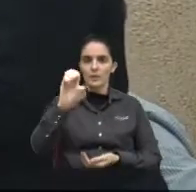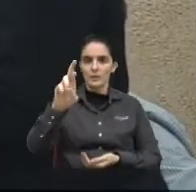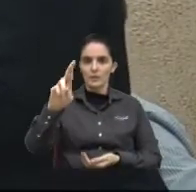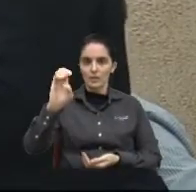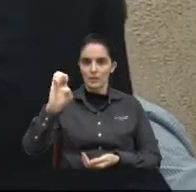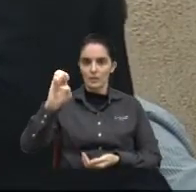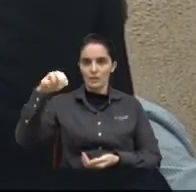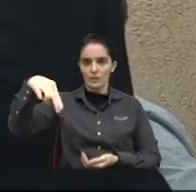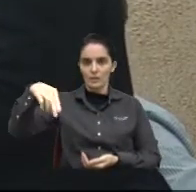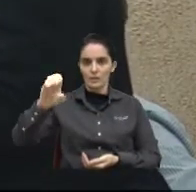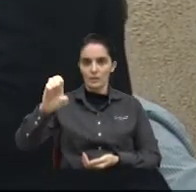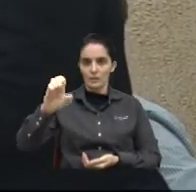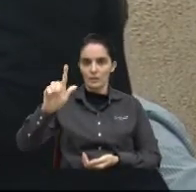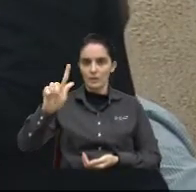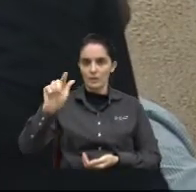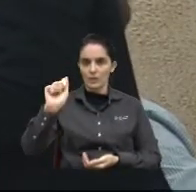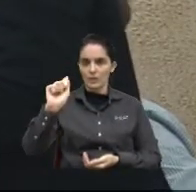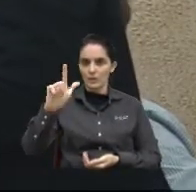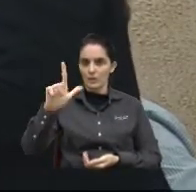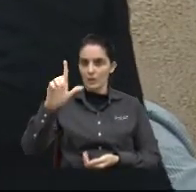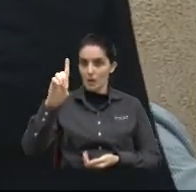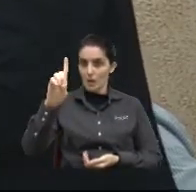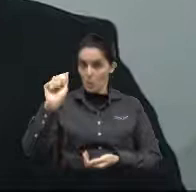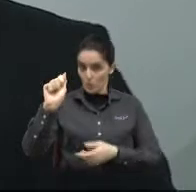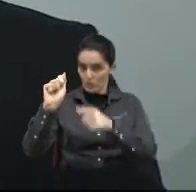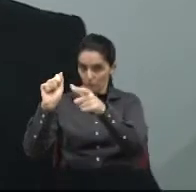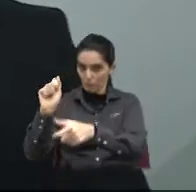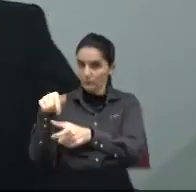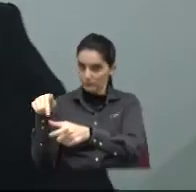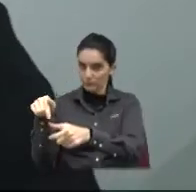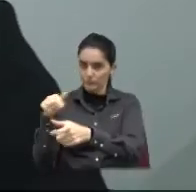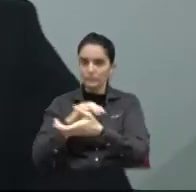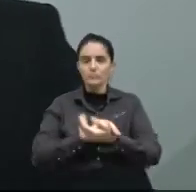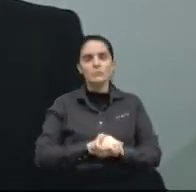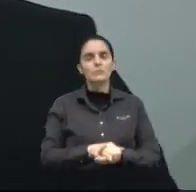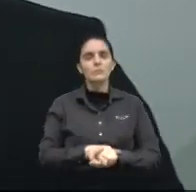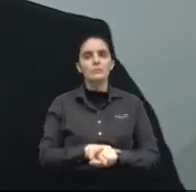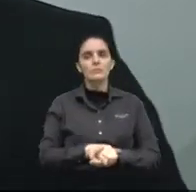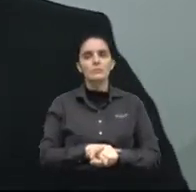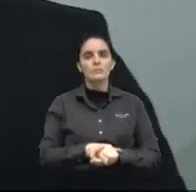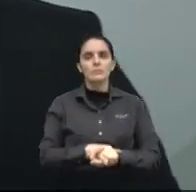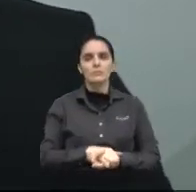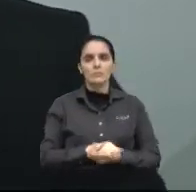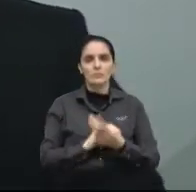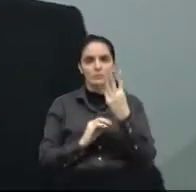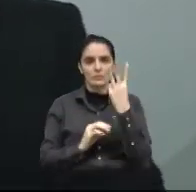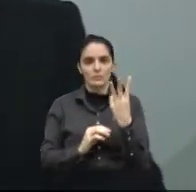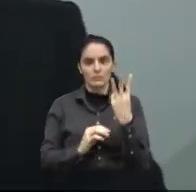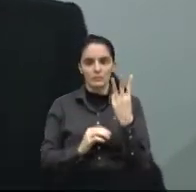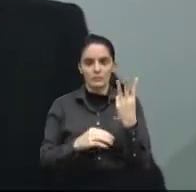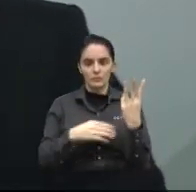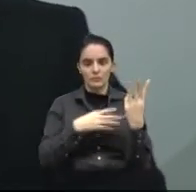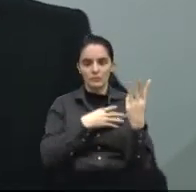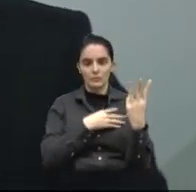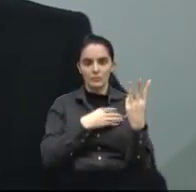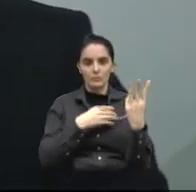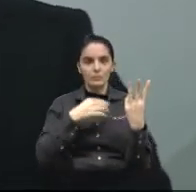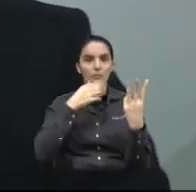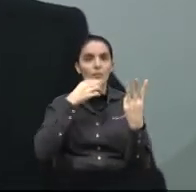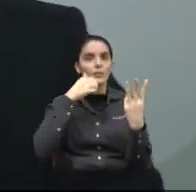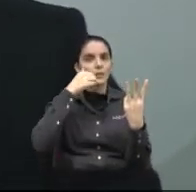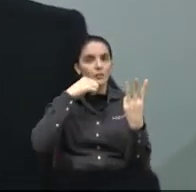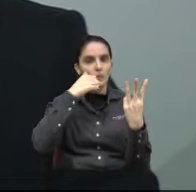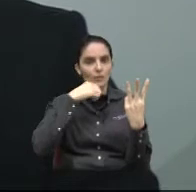pra alguns vereadores na quinta feira estava aqui já ouvi essa história eram três filhos do rei todas as três eram belas